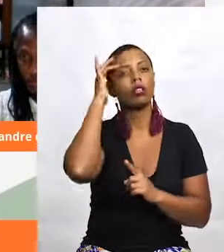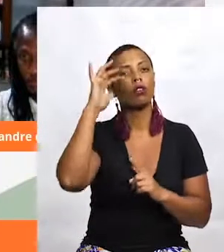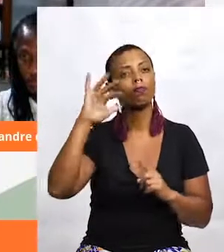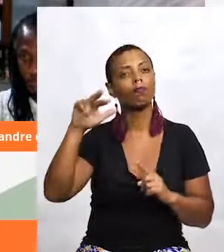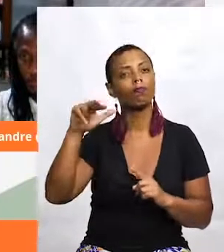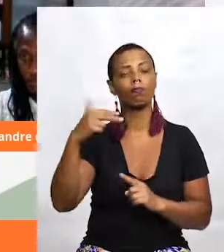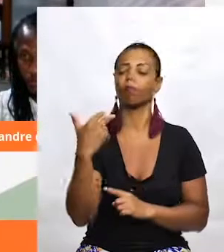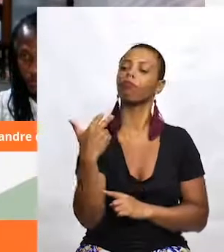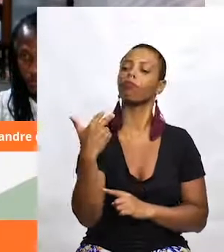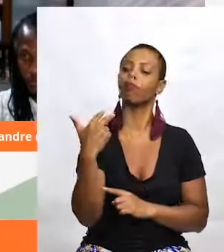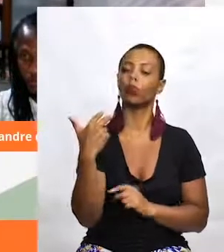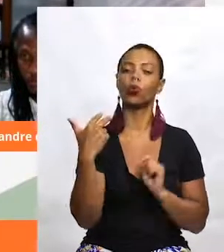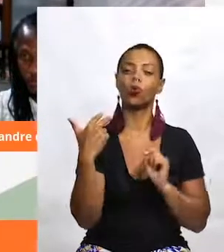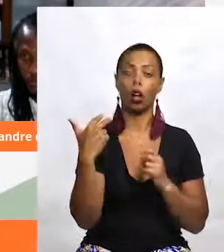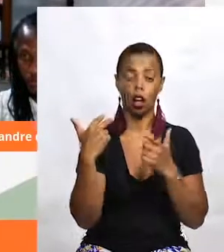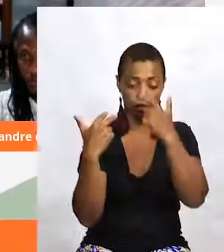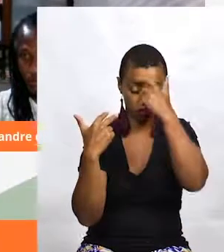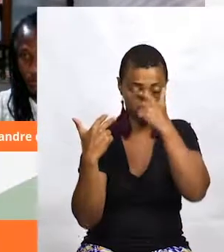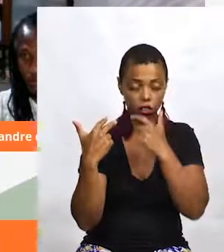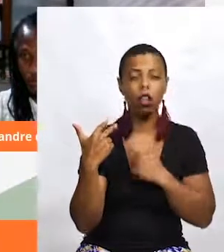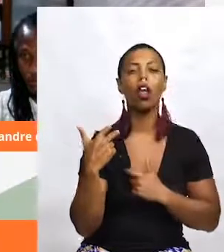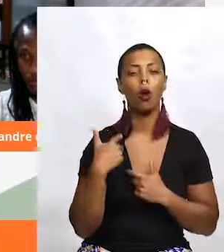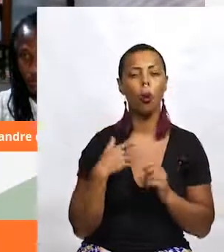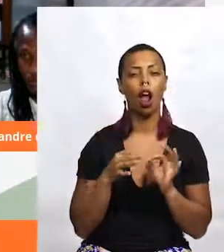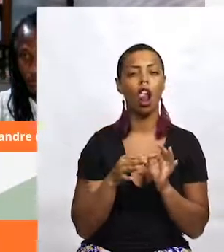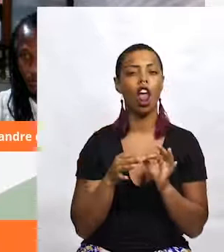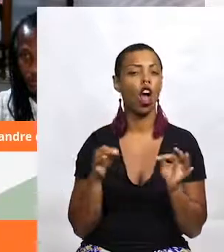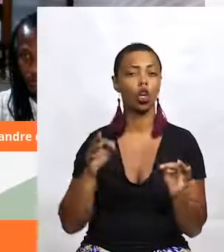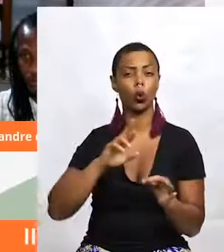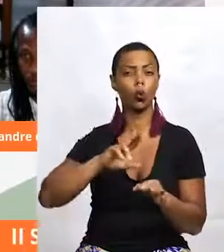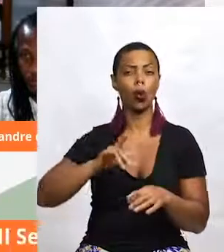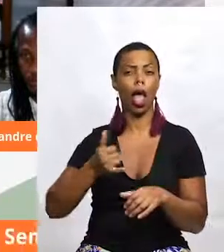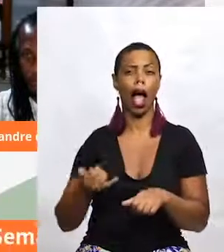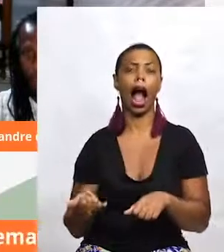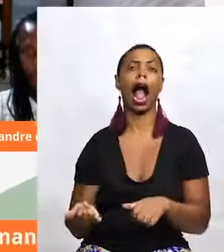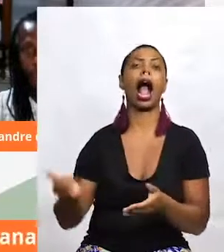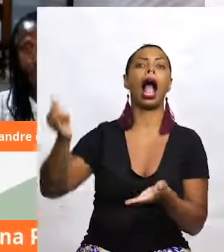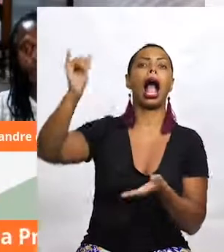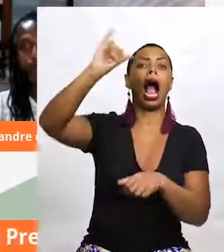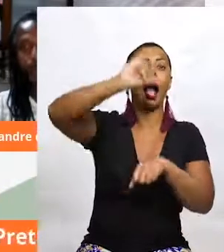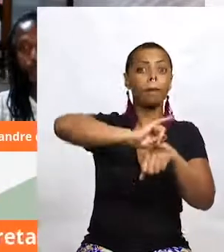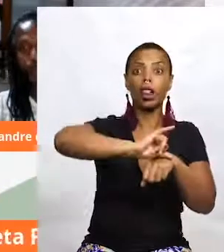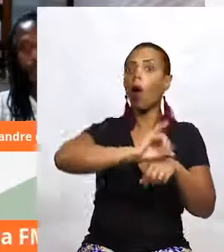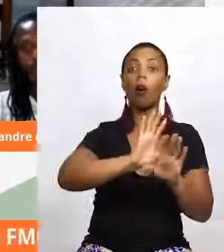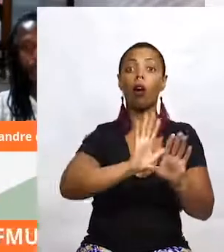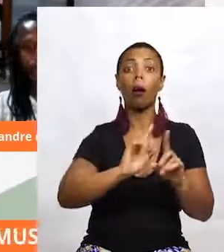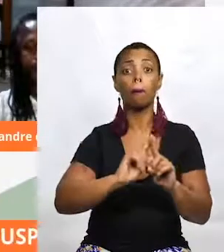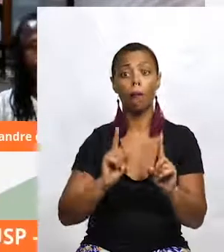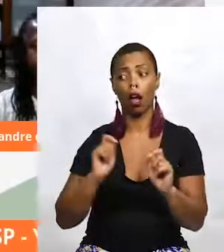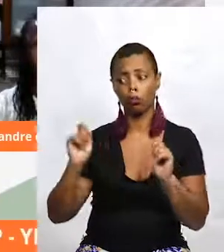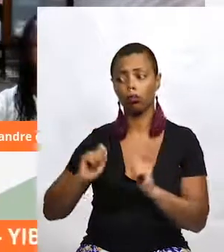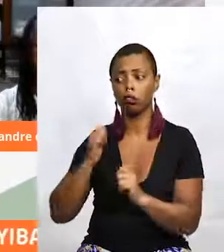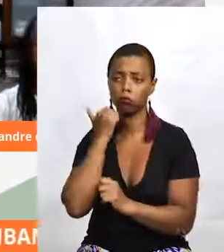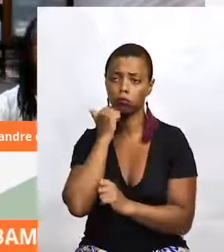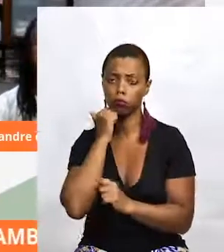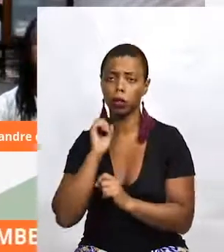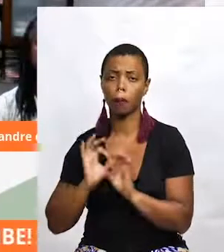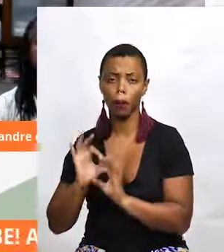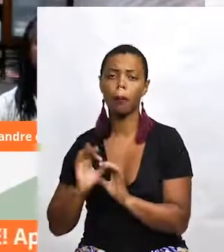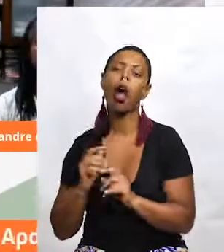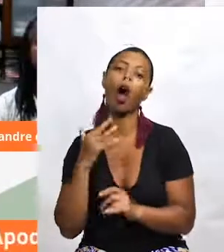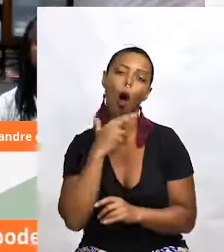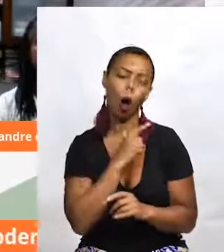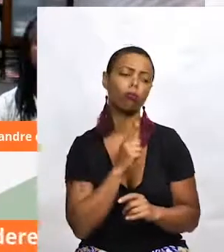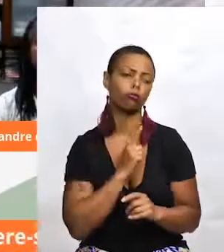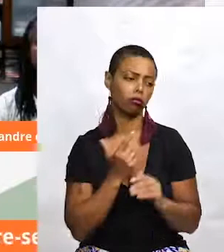mesmo eu aqui, né, é longe de uma capital, eu ainda consigo fazer ciência, é claro, né? Com todas essas colaborações